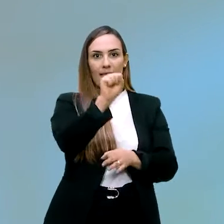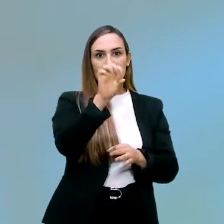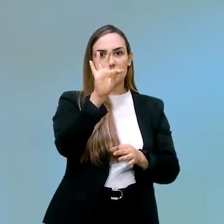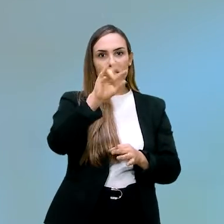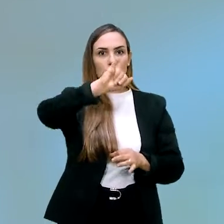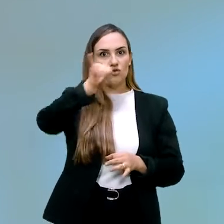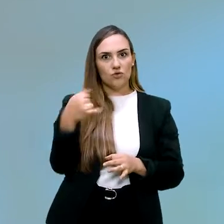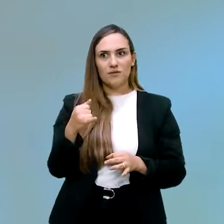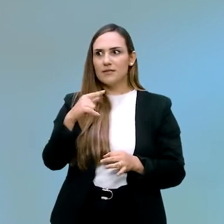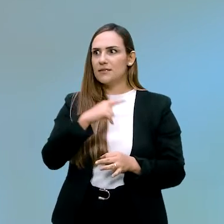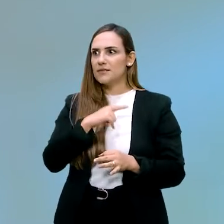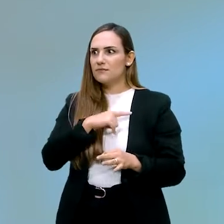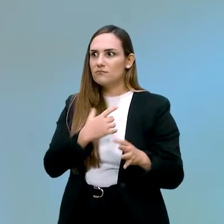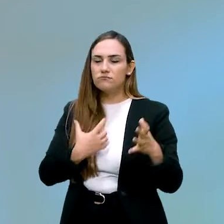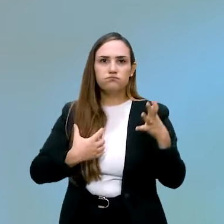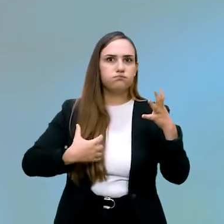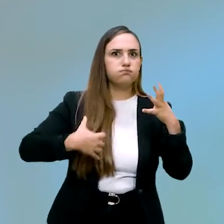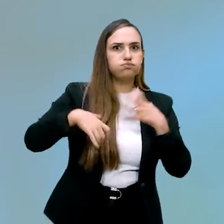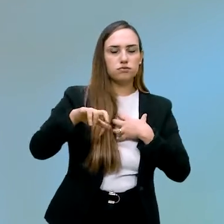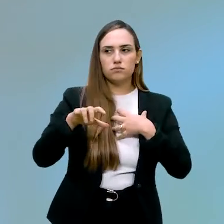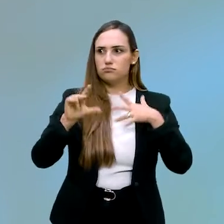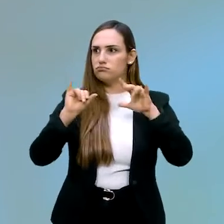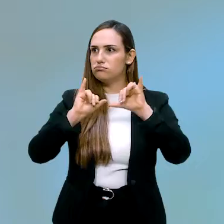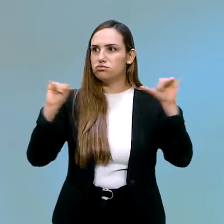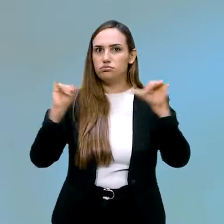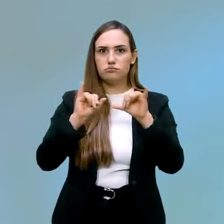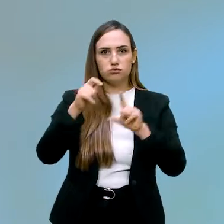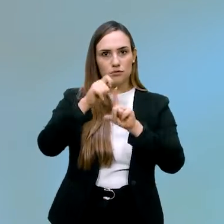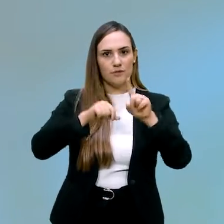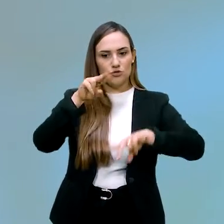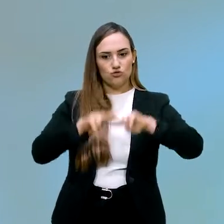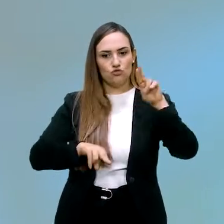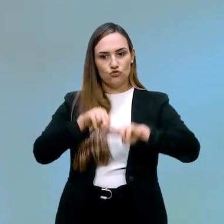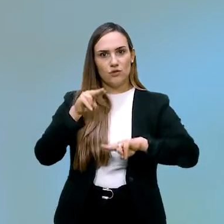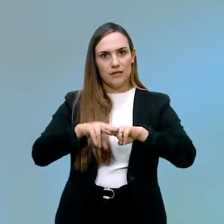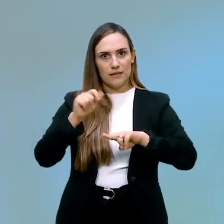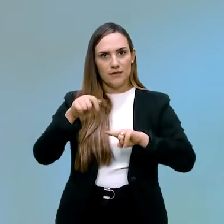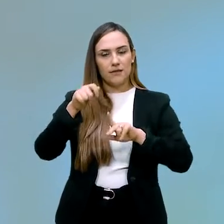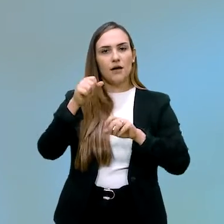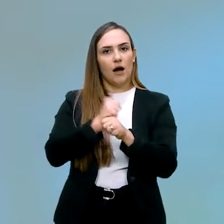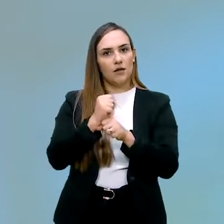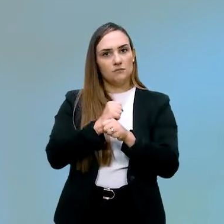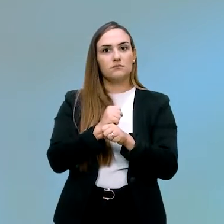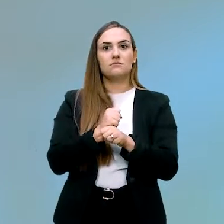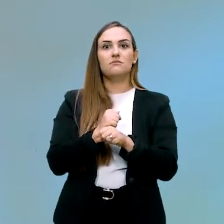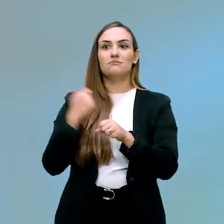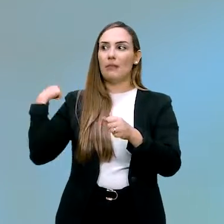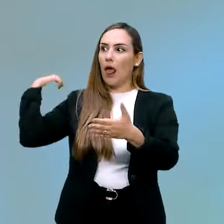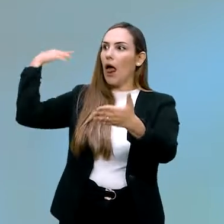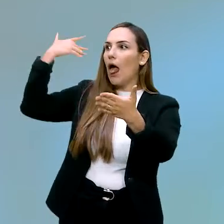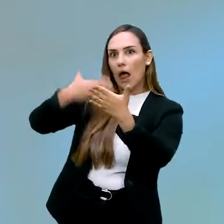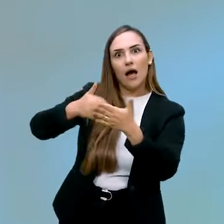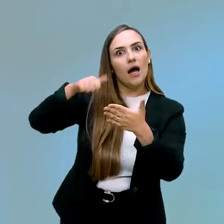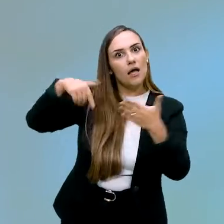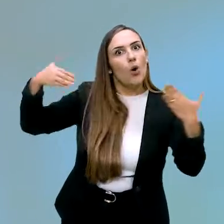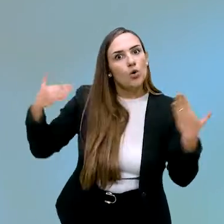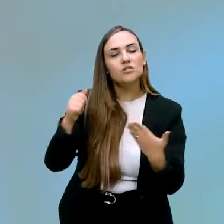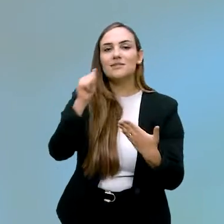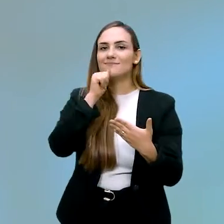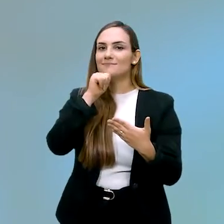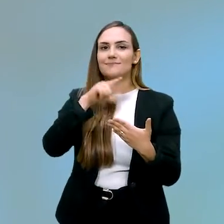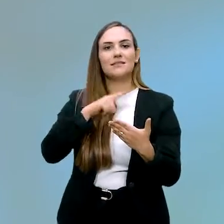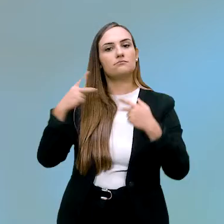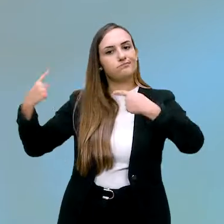que causou muita comoção e repercussão em junho desse ano, mas até agora tem sido discutida e debatida e vai ser assunto